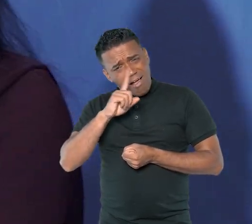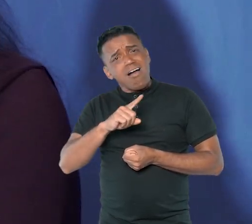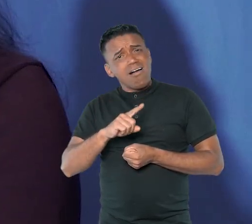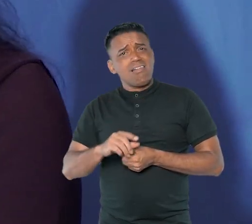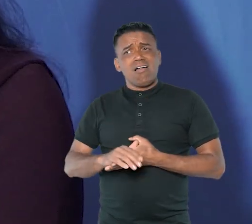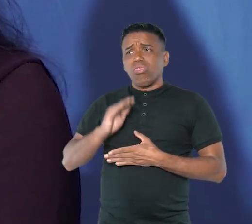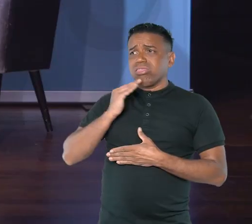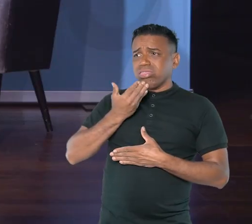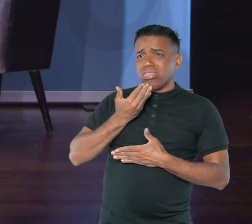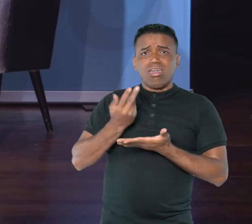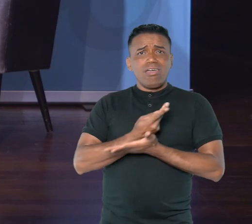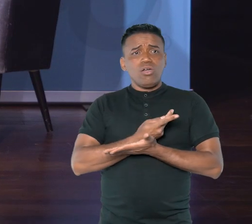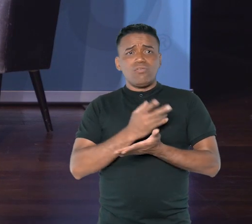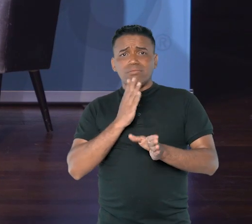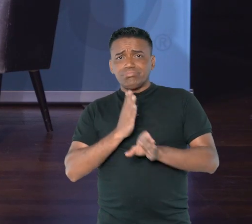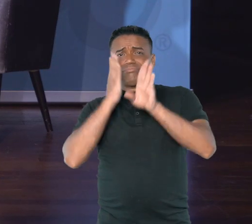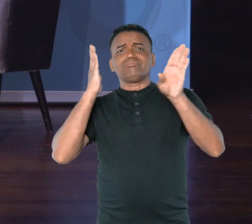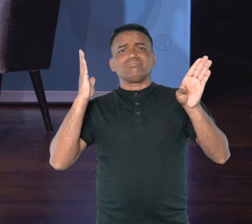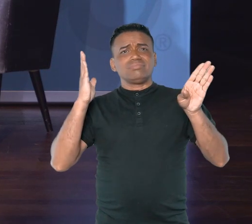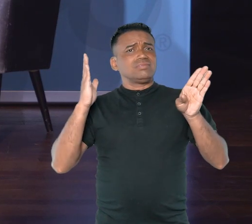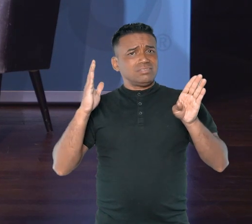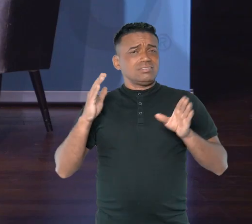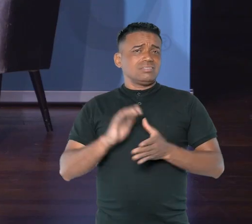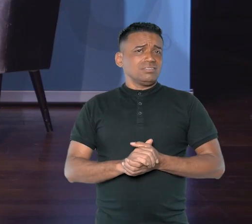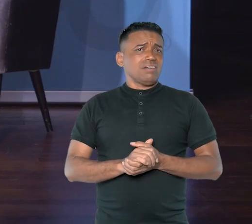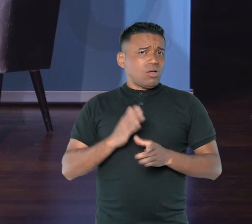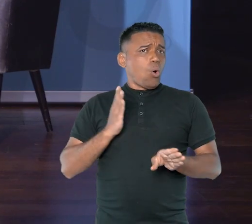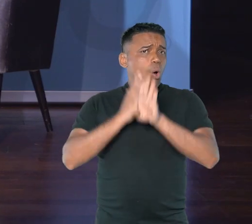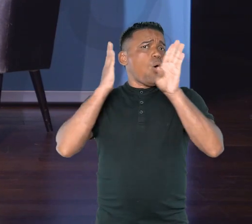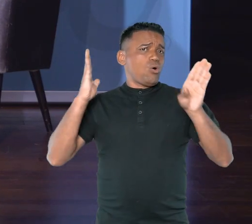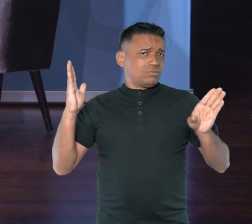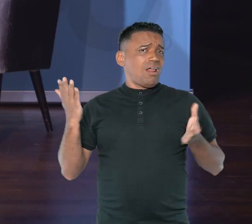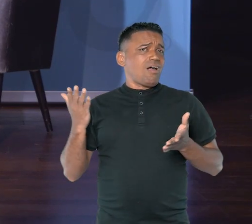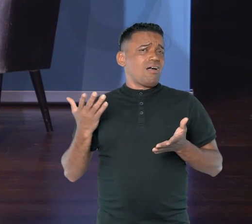ali na esquina e você vai encontrá-lo te esperando, aliás, né?